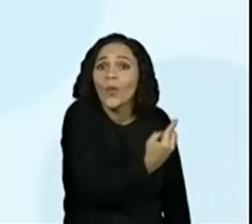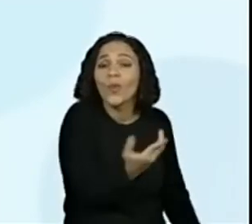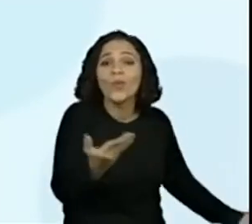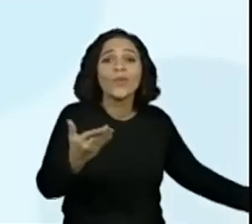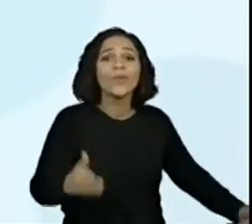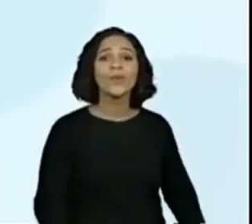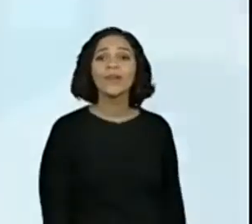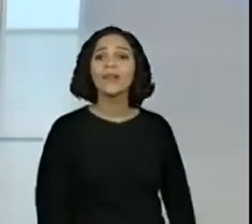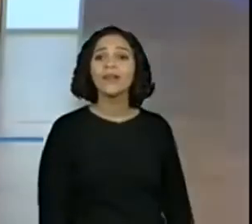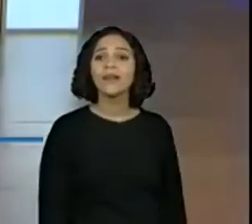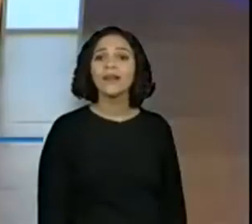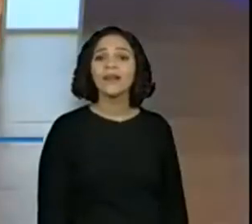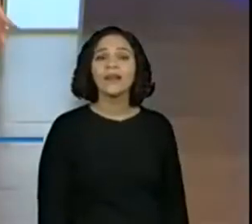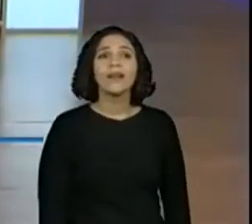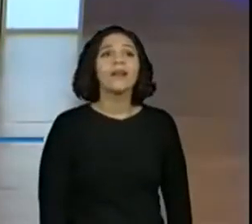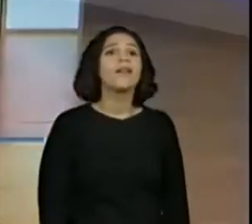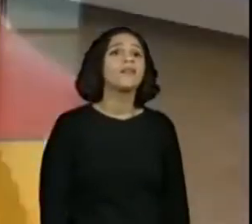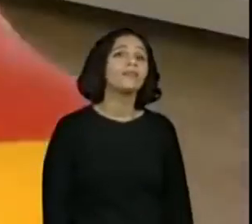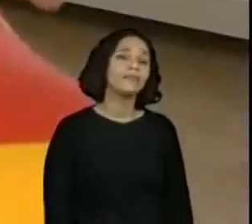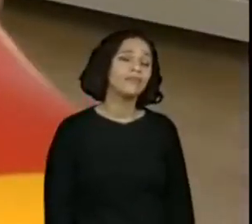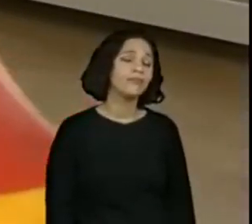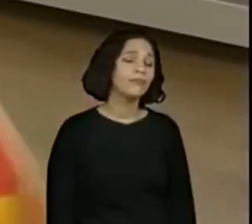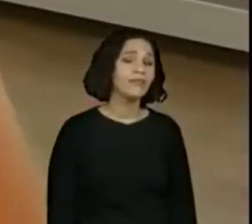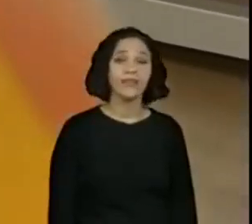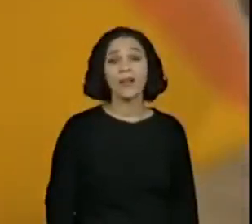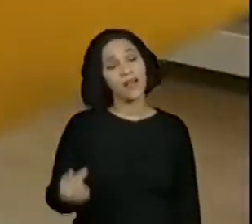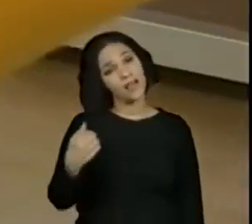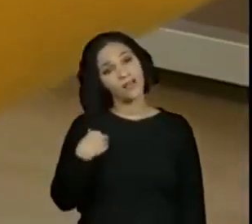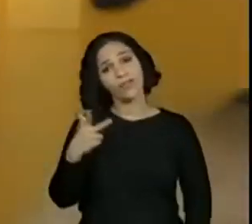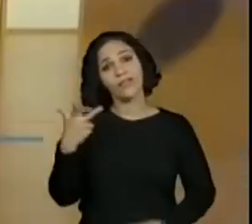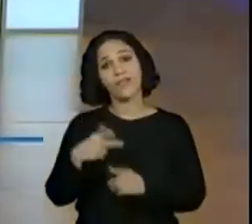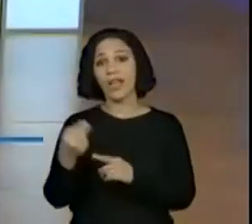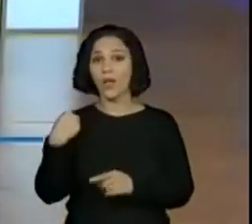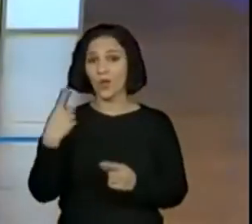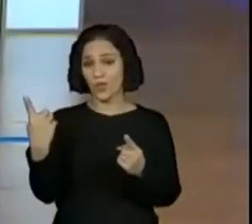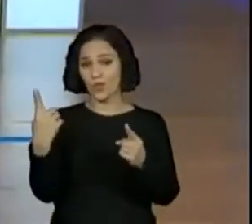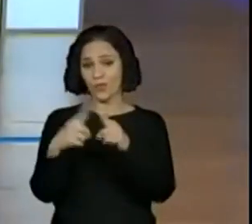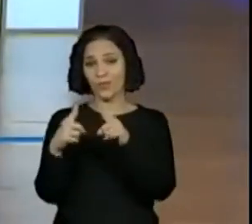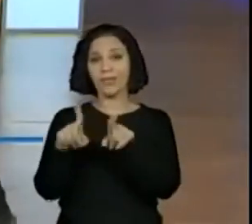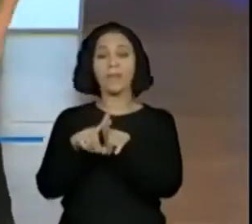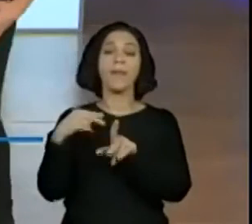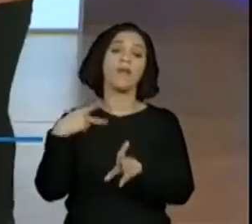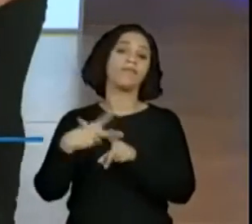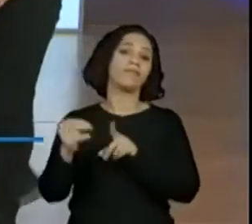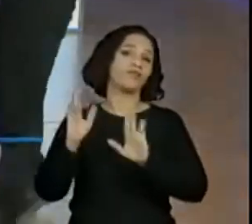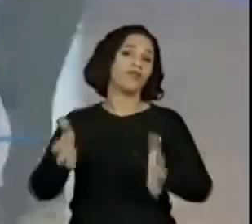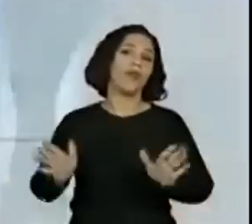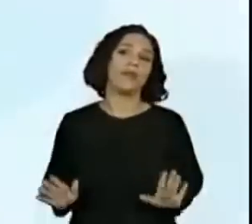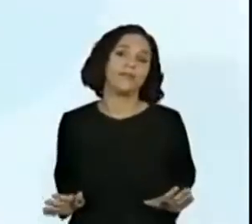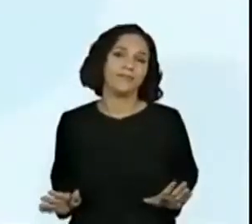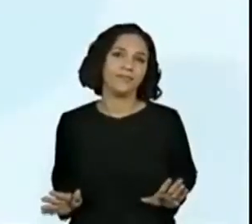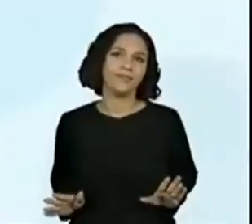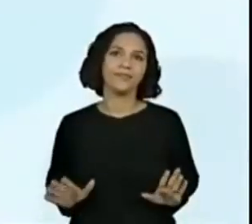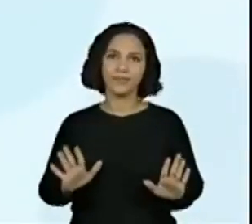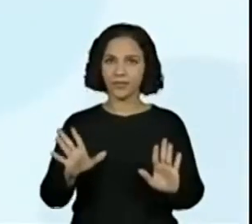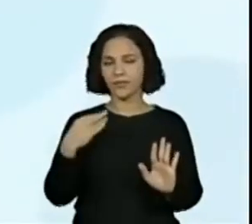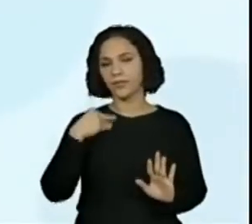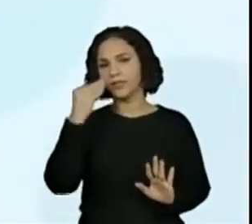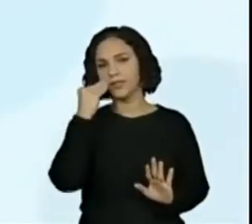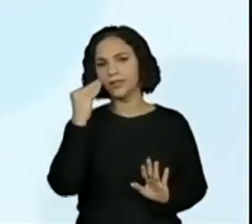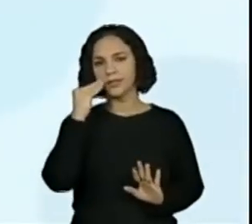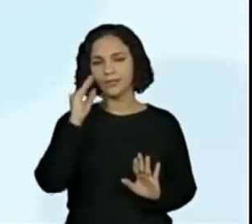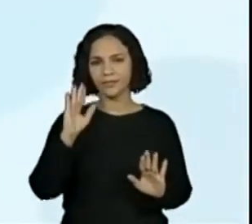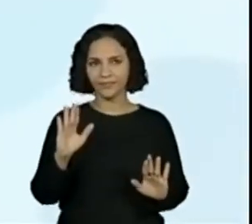de novo eu tô falando aí o o Mas eu venci marca lá minha conta lá aqui ó não entender isso aqui